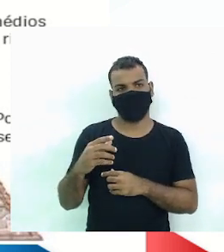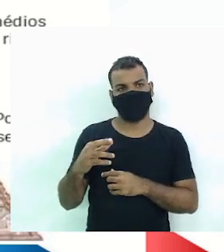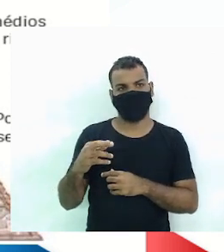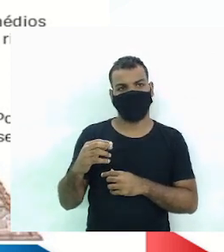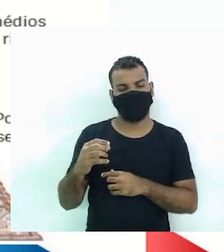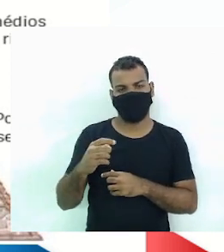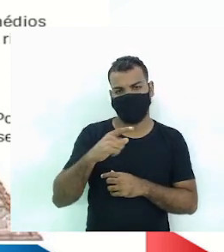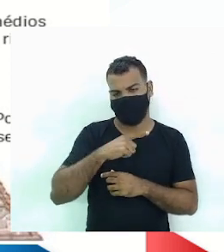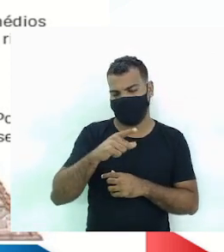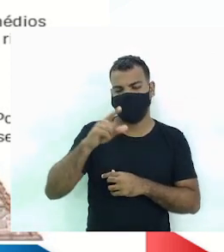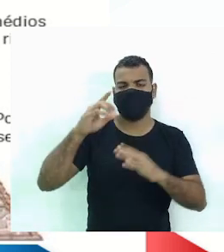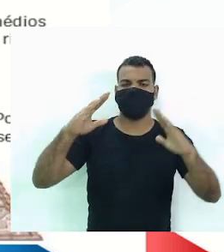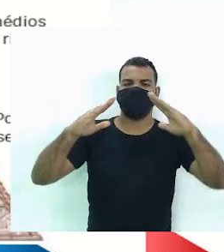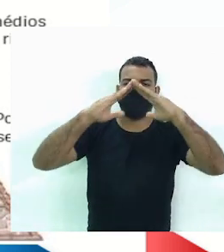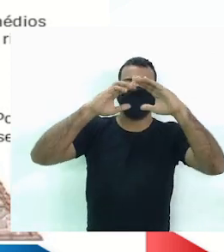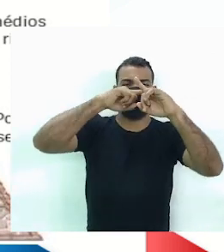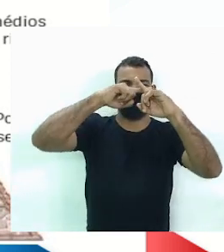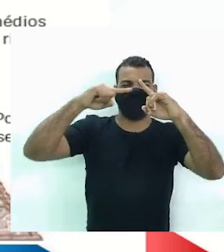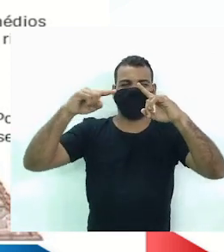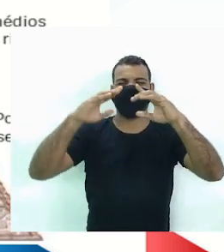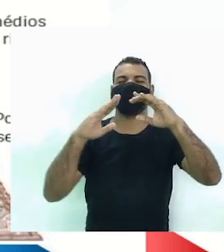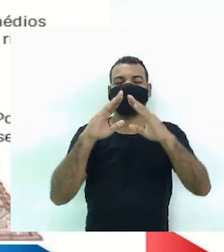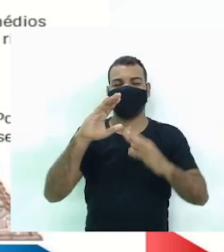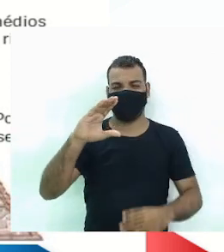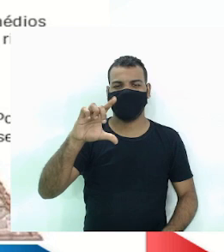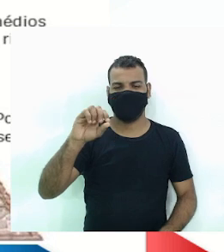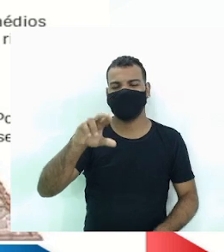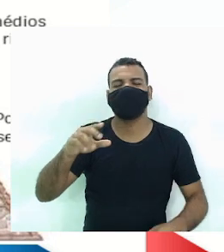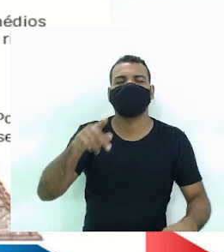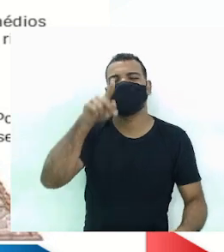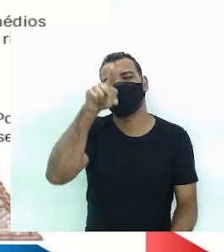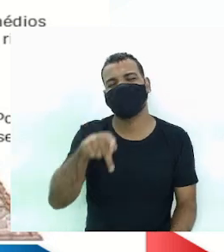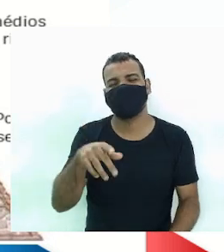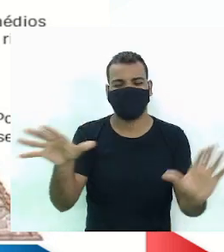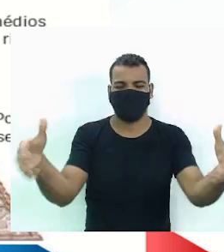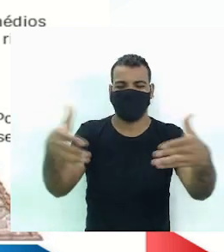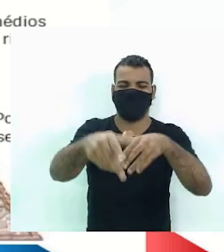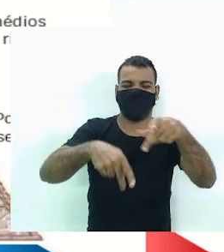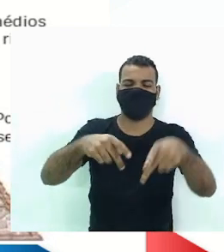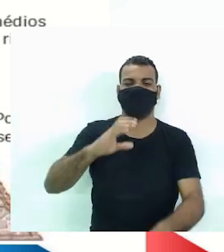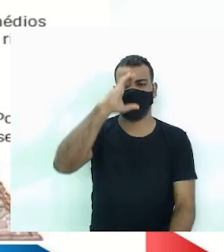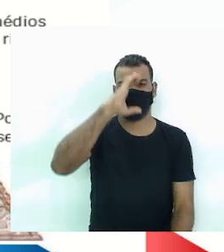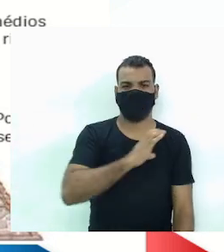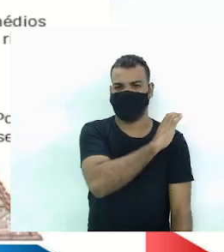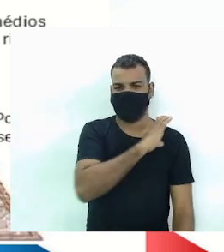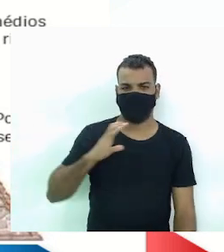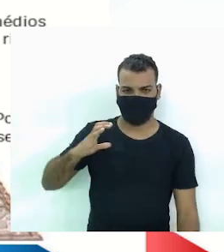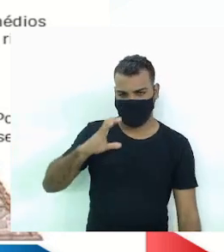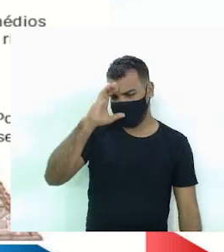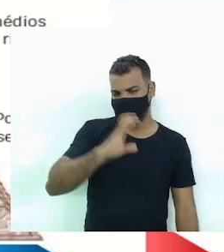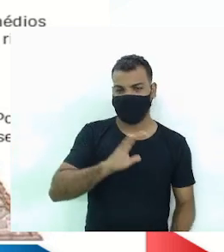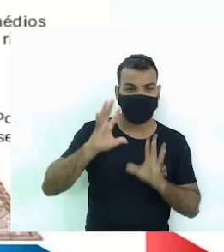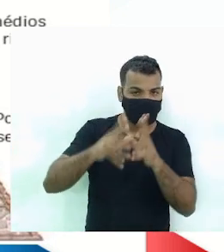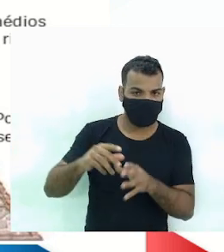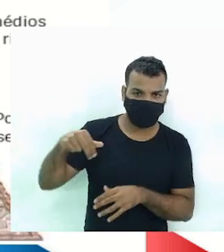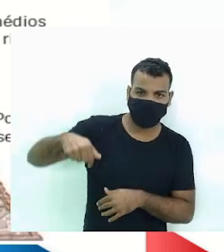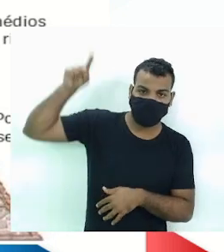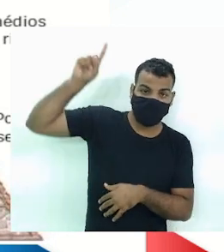Os bispos, arcebispos, né? É a galera que está ali no topo da própria hierarquia da